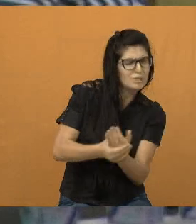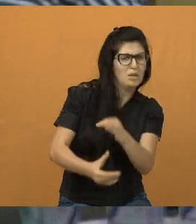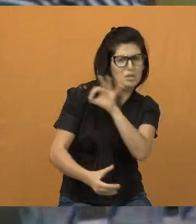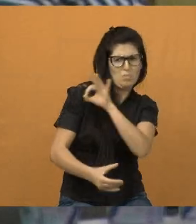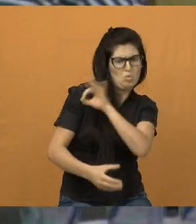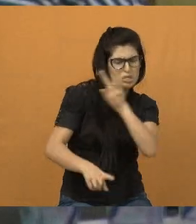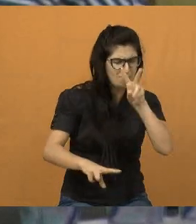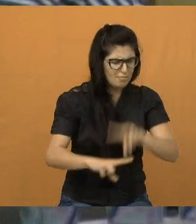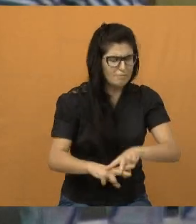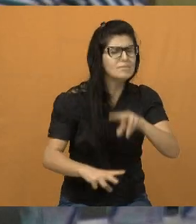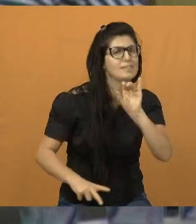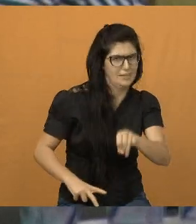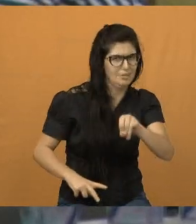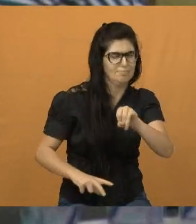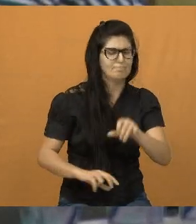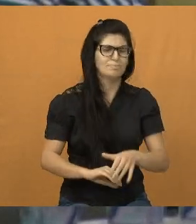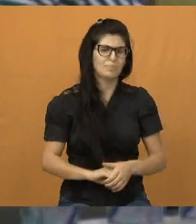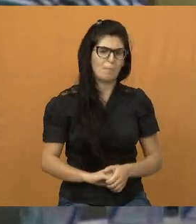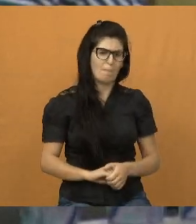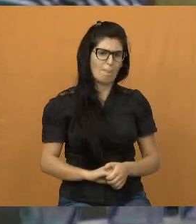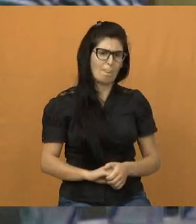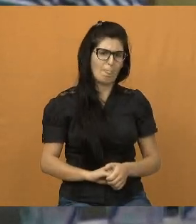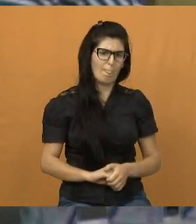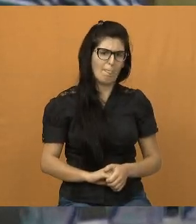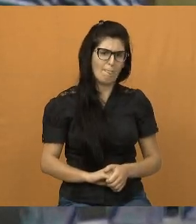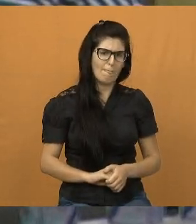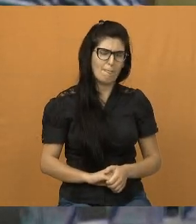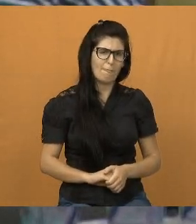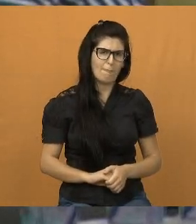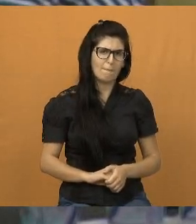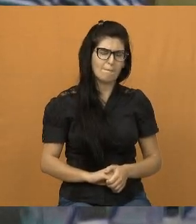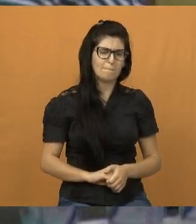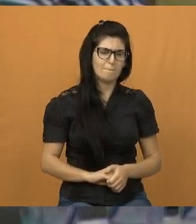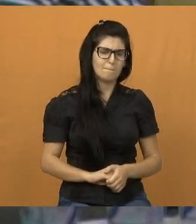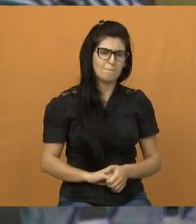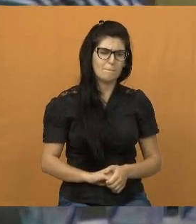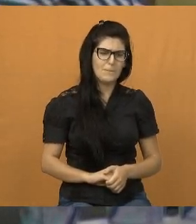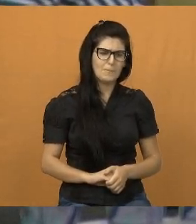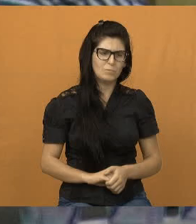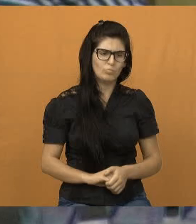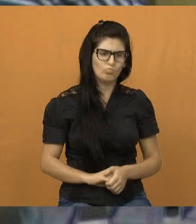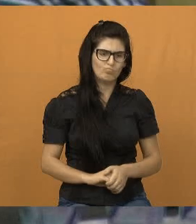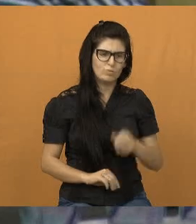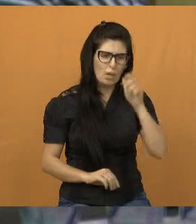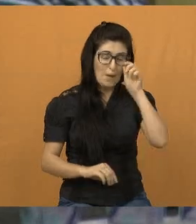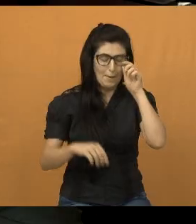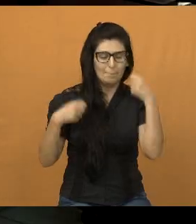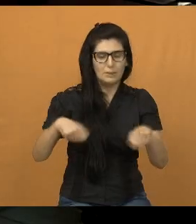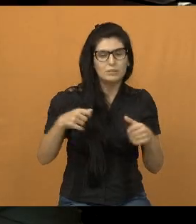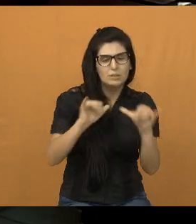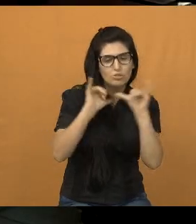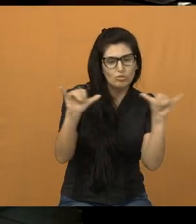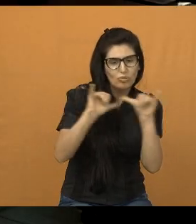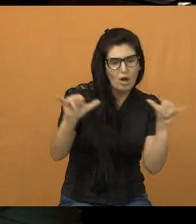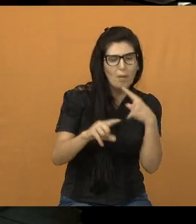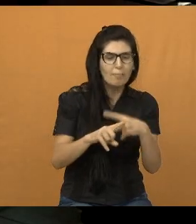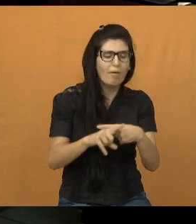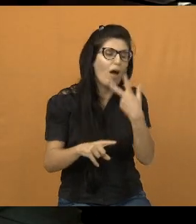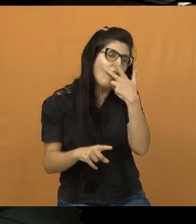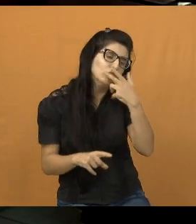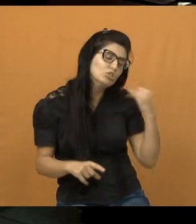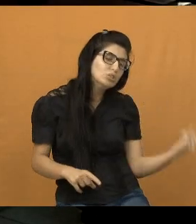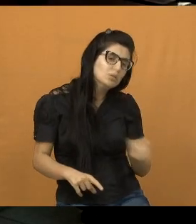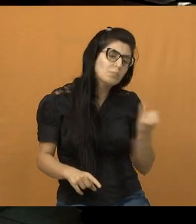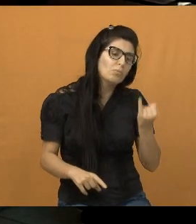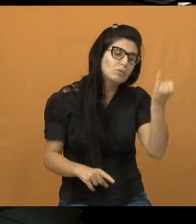existem fazendo uso inadequado do serviço. Então, nós precisamos divulgar isso, porque eu achei importante a gente mostrar que